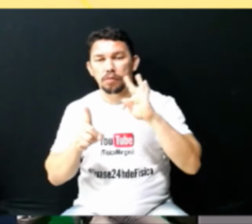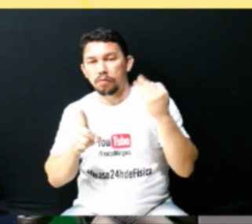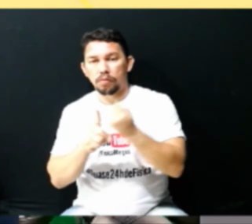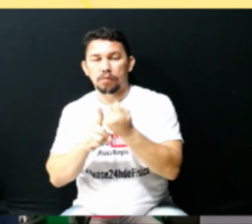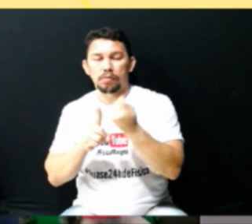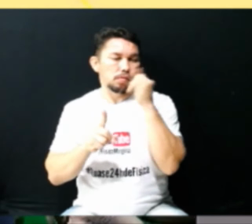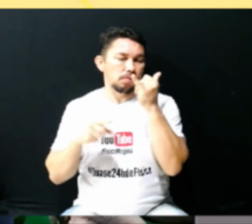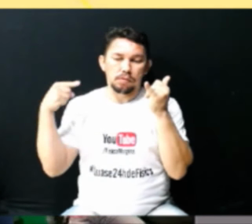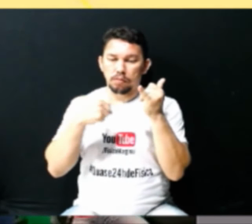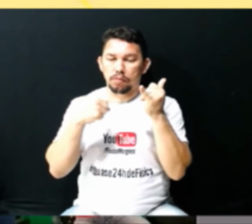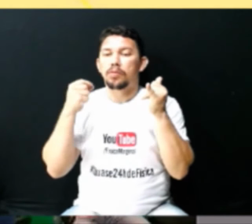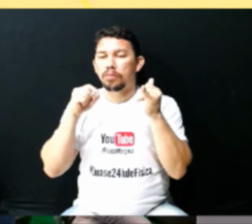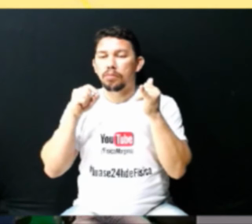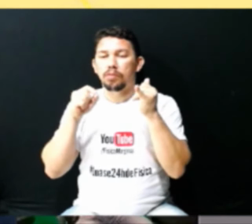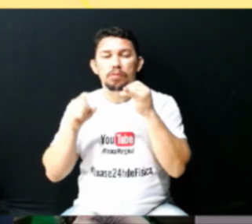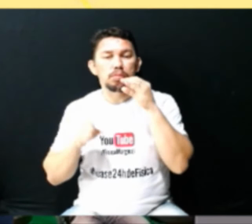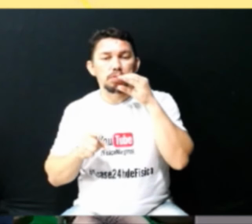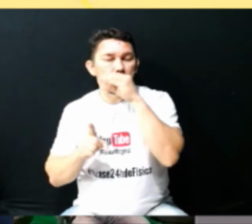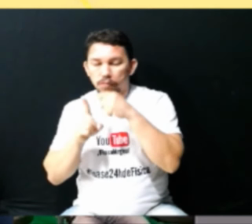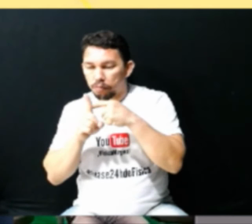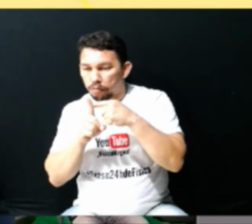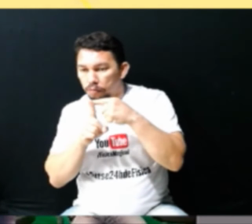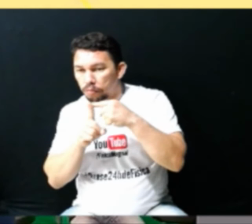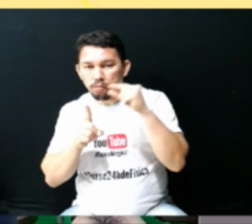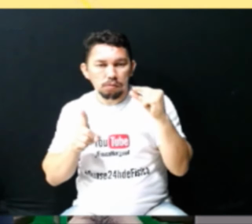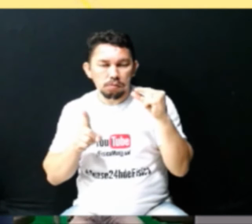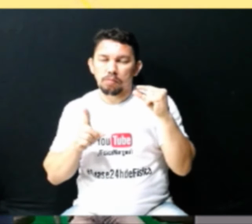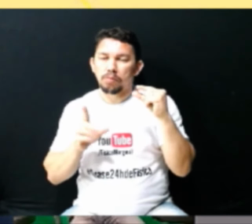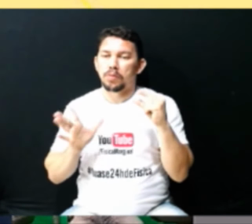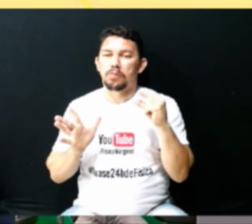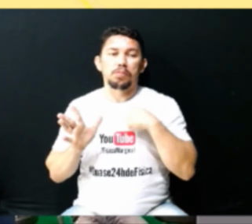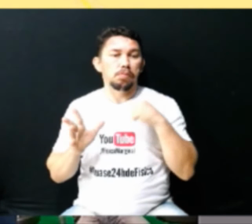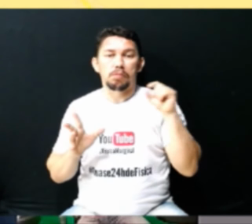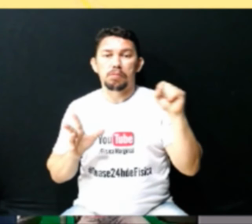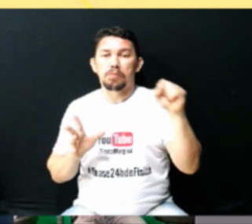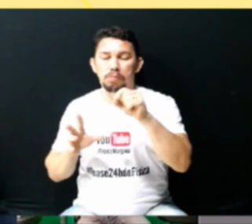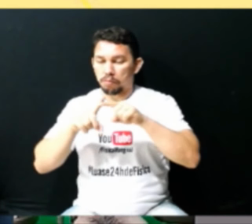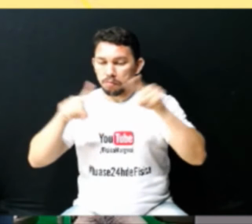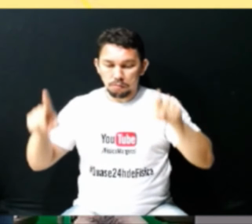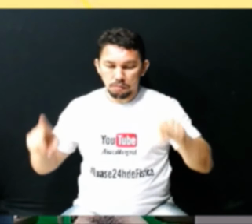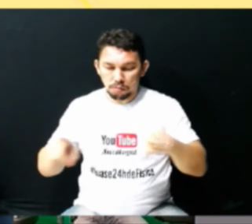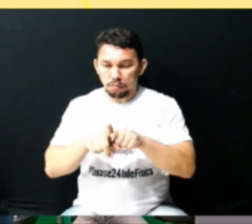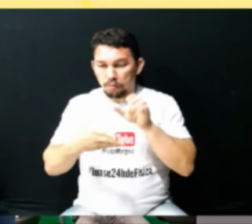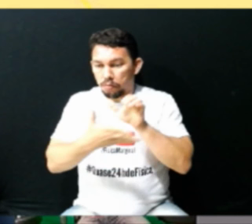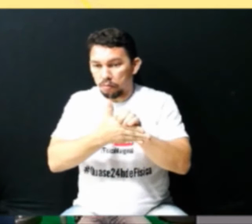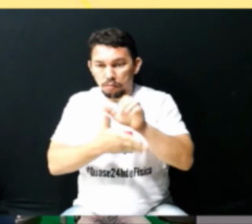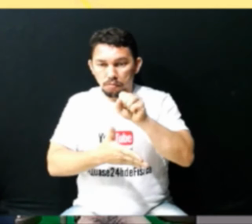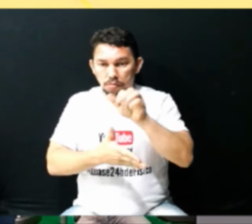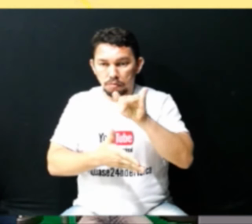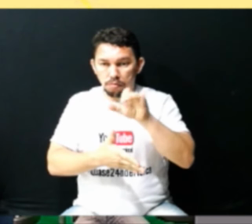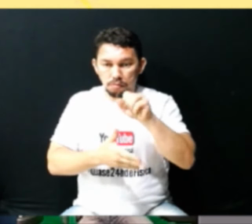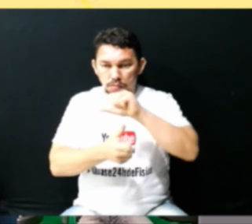vai aquecer um pouco. Vai ser impossível, em qualquer sistema físico, você ter uma transformação integral de